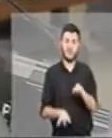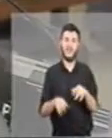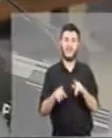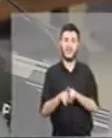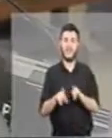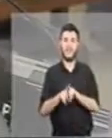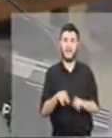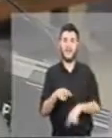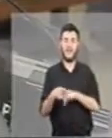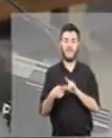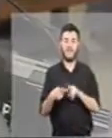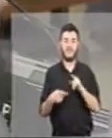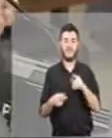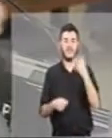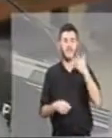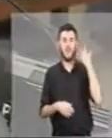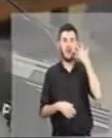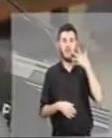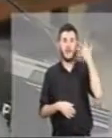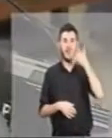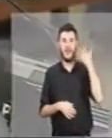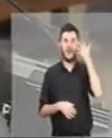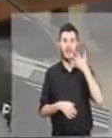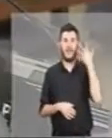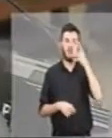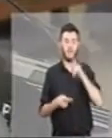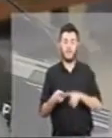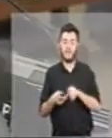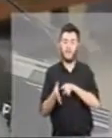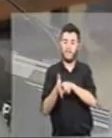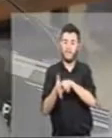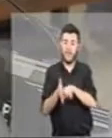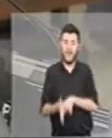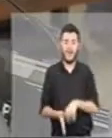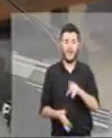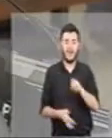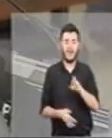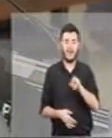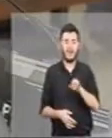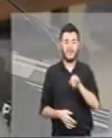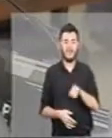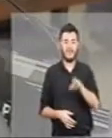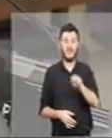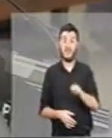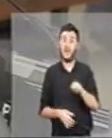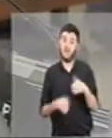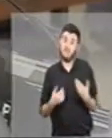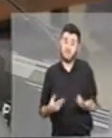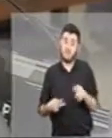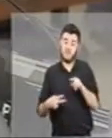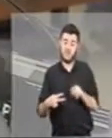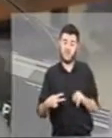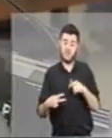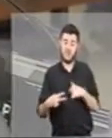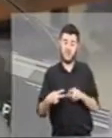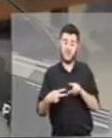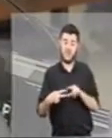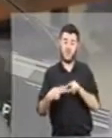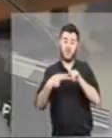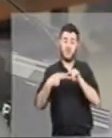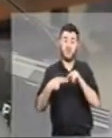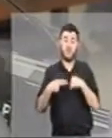depoimentos, eventualmente perícias, essas eu não vejo nenhuma contaminação, nem